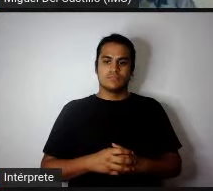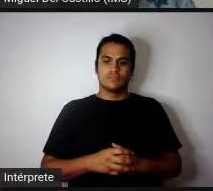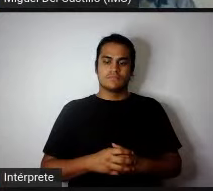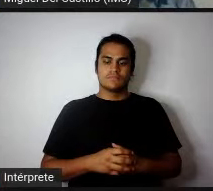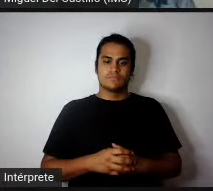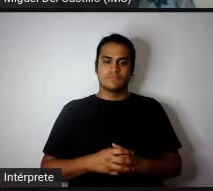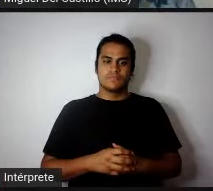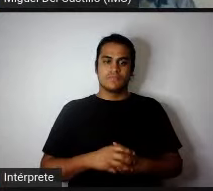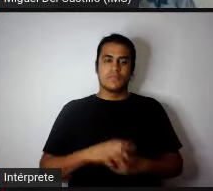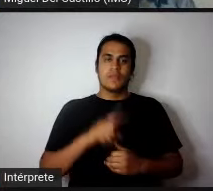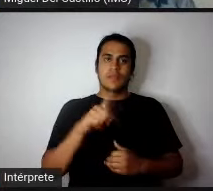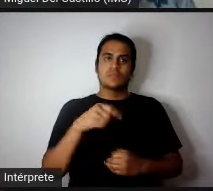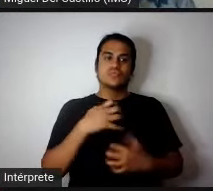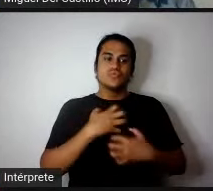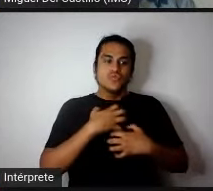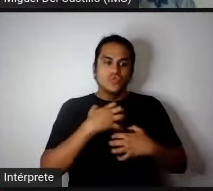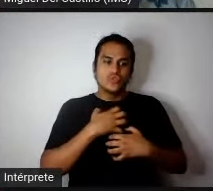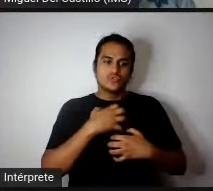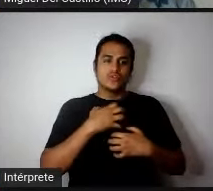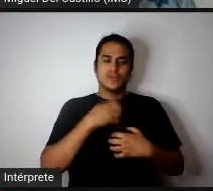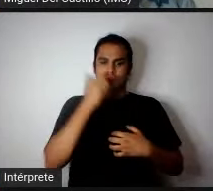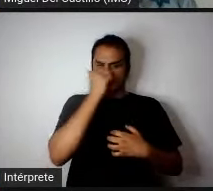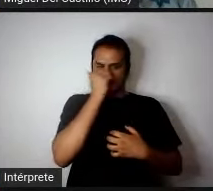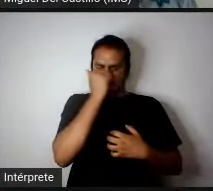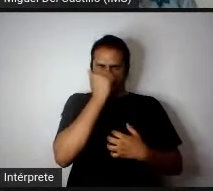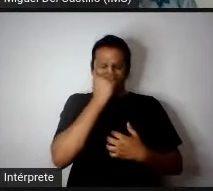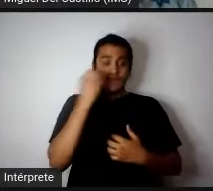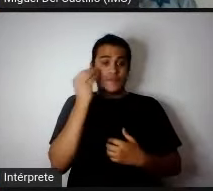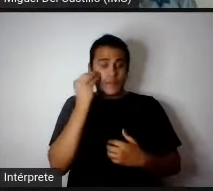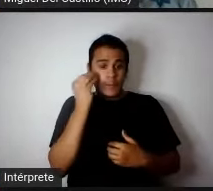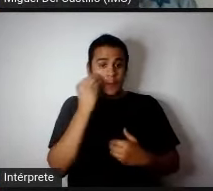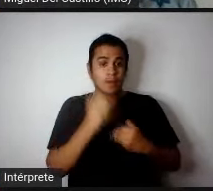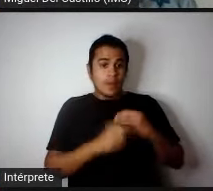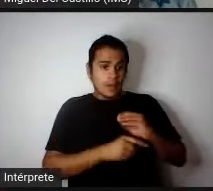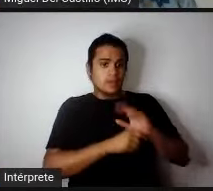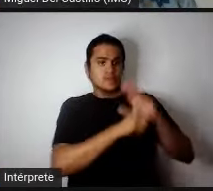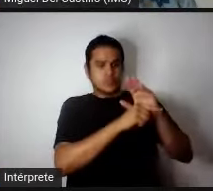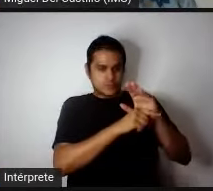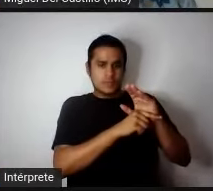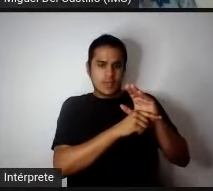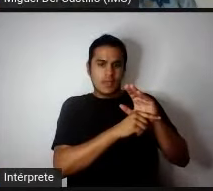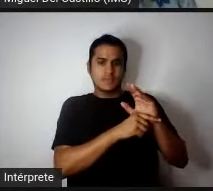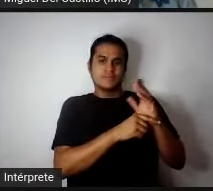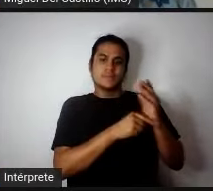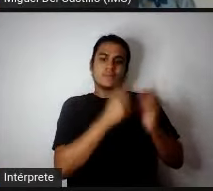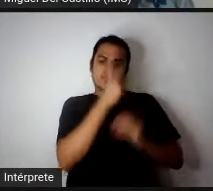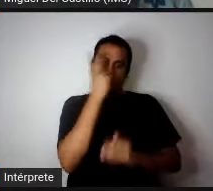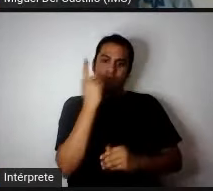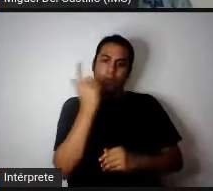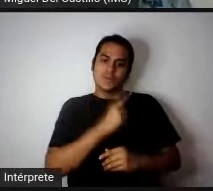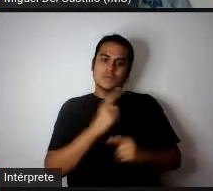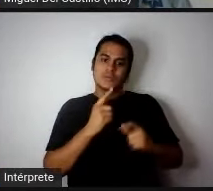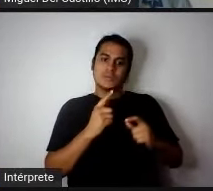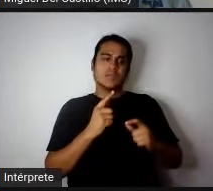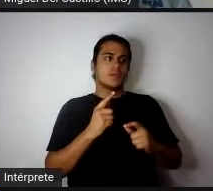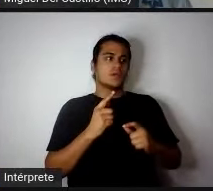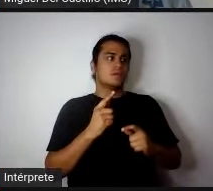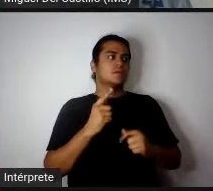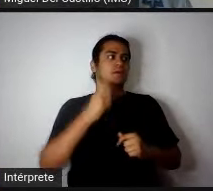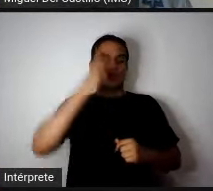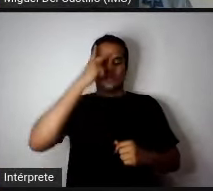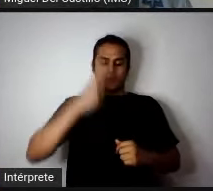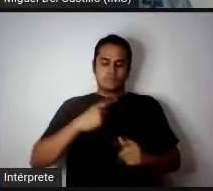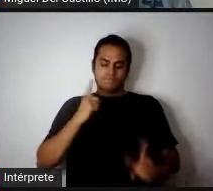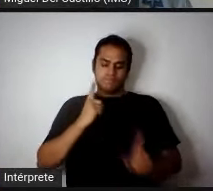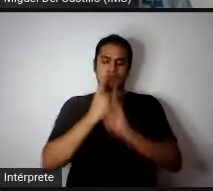tentar ajudar, não tentar ajudar que a pessoa se encontre dentro da sua realidade da melhor